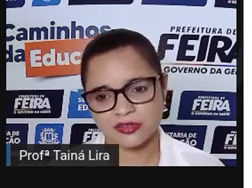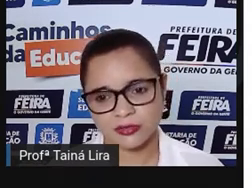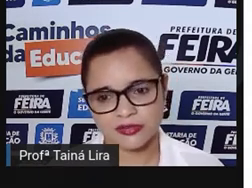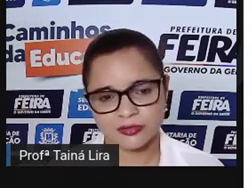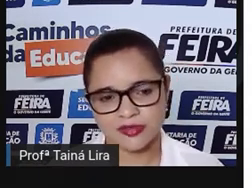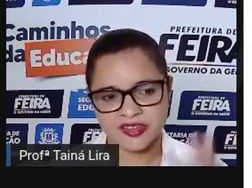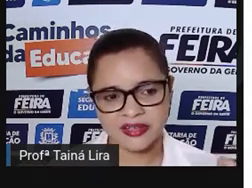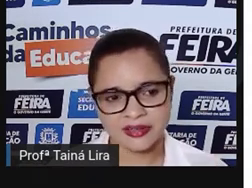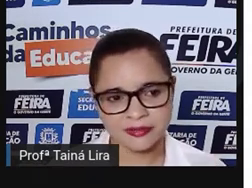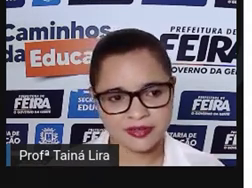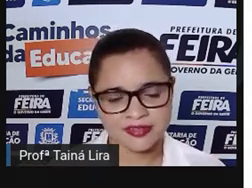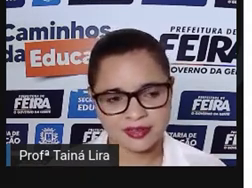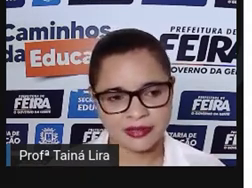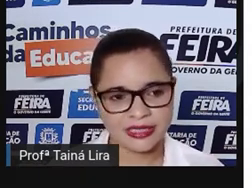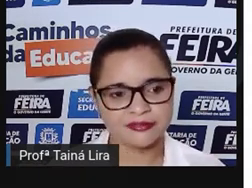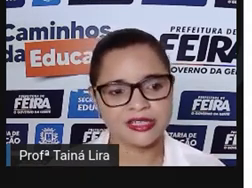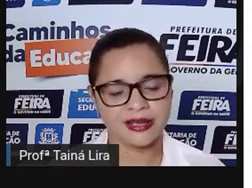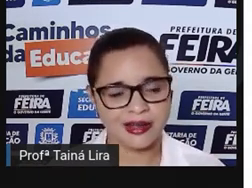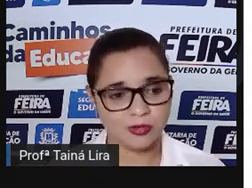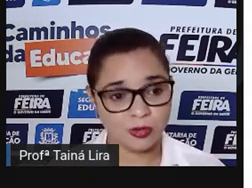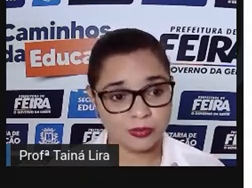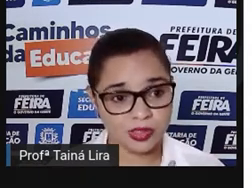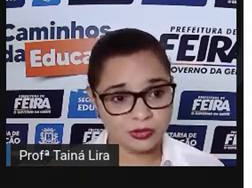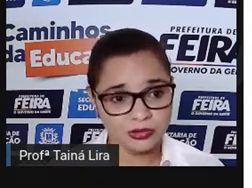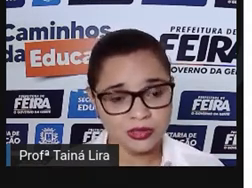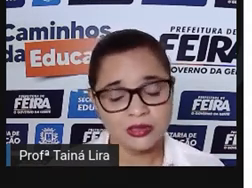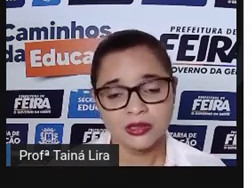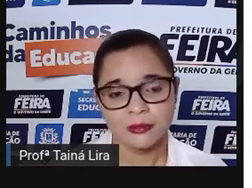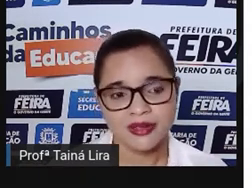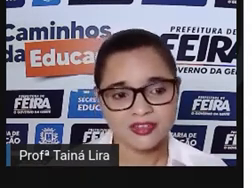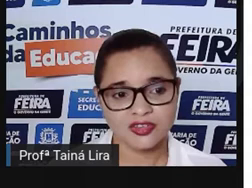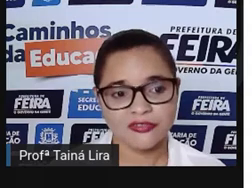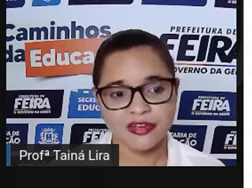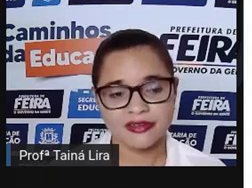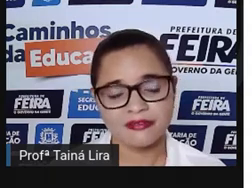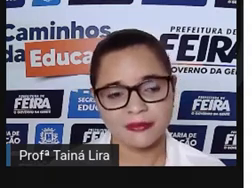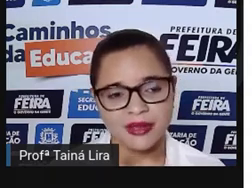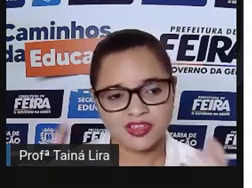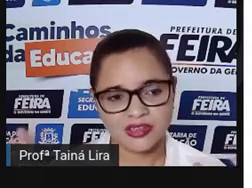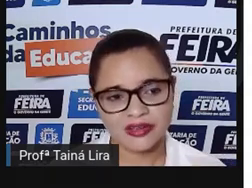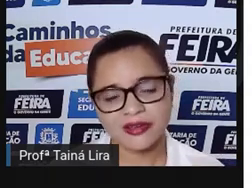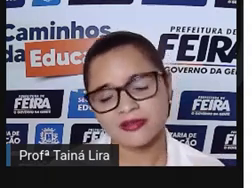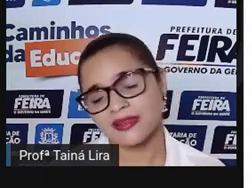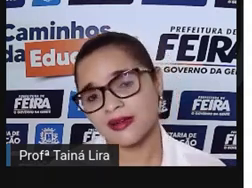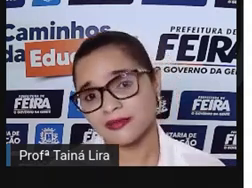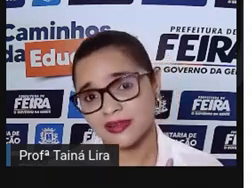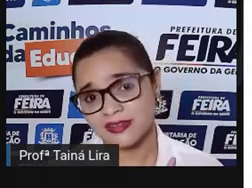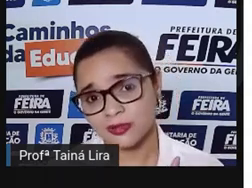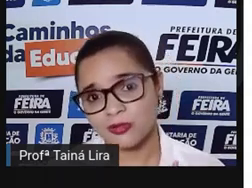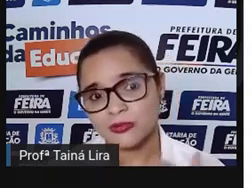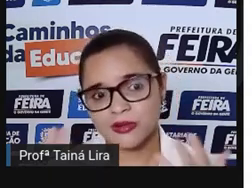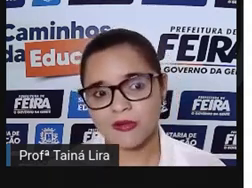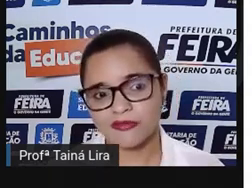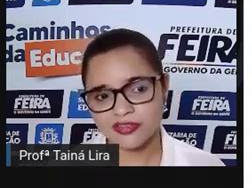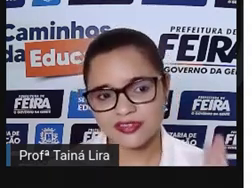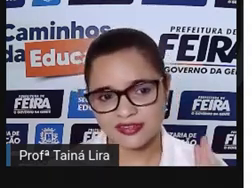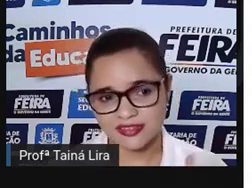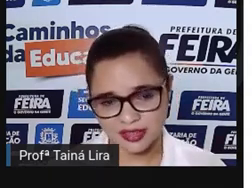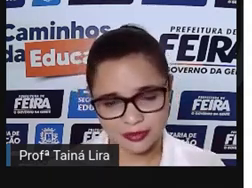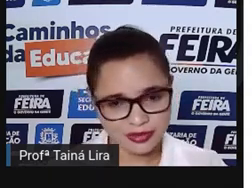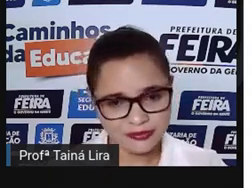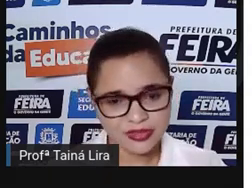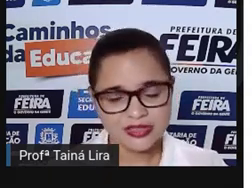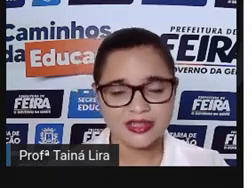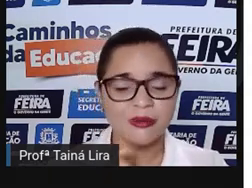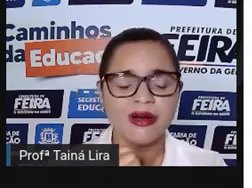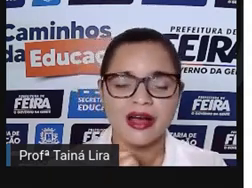não são situações, né, que aconteceram aí na vida real comigo, mas a gente vai imaginar que está acontecendo comigo ou com vocês, tá